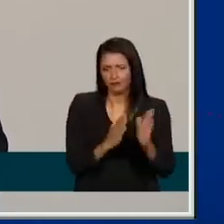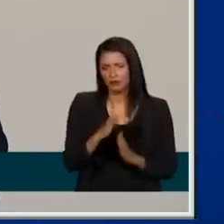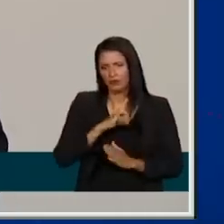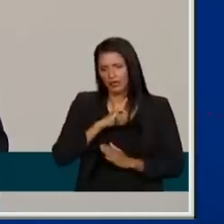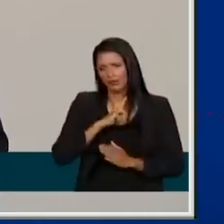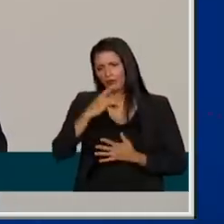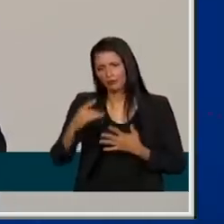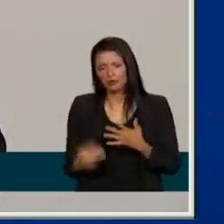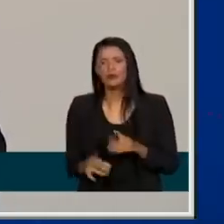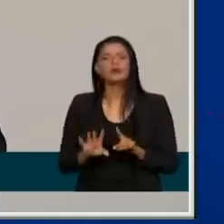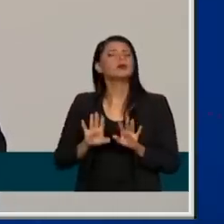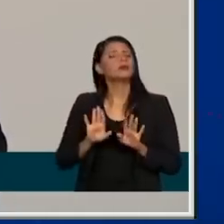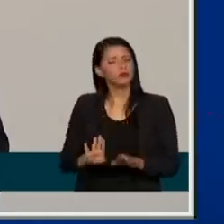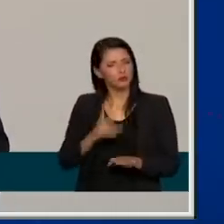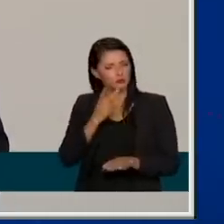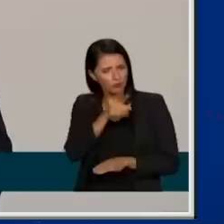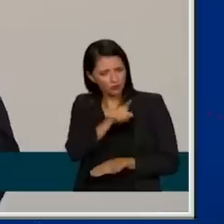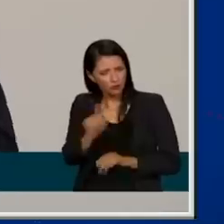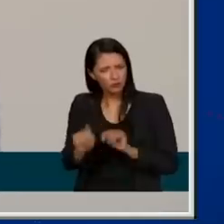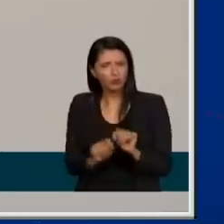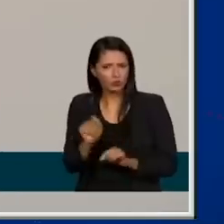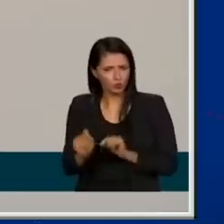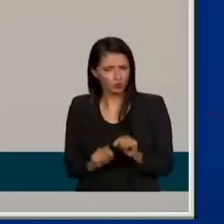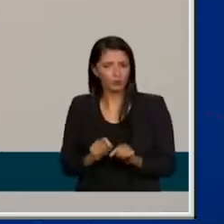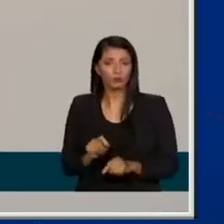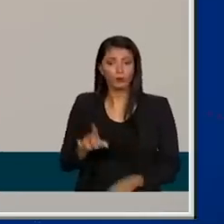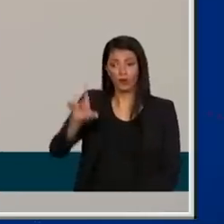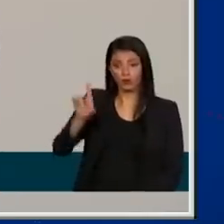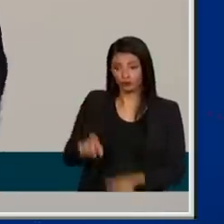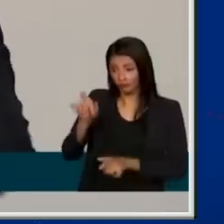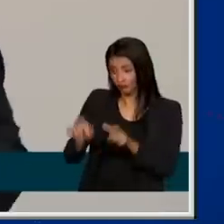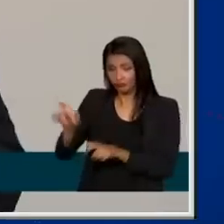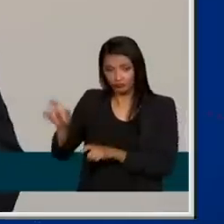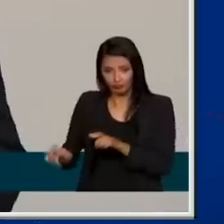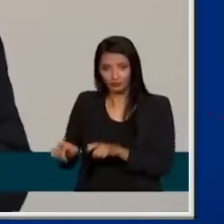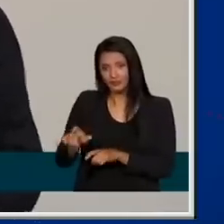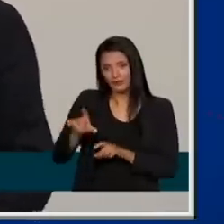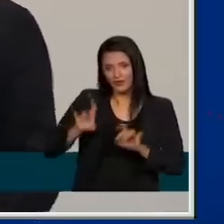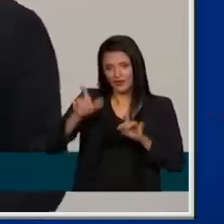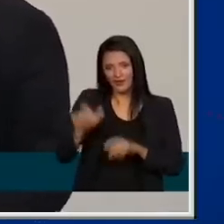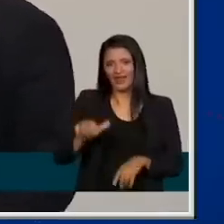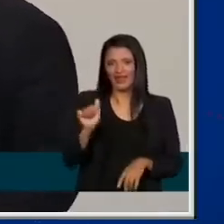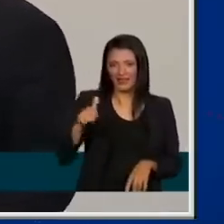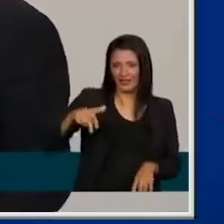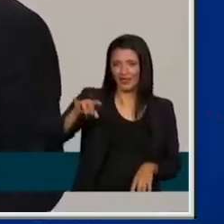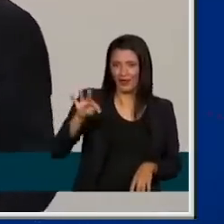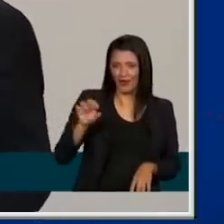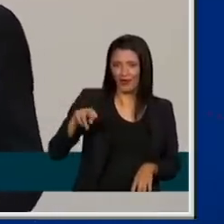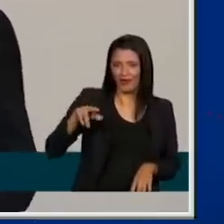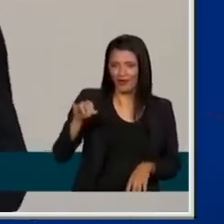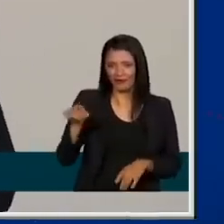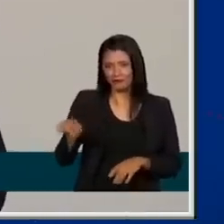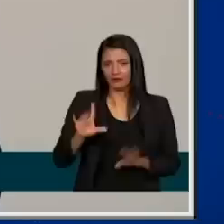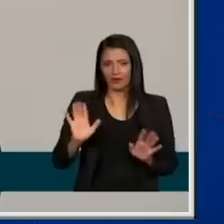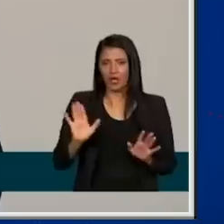o policial daqui do Distrito Federal ganha bem merece merece é um concurso já estabelecido né o policial